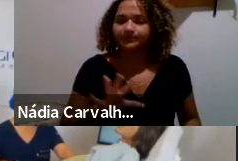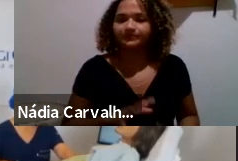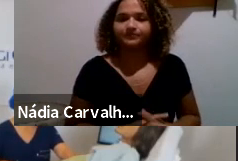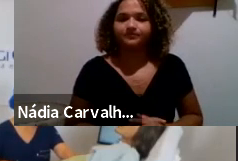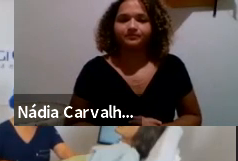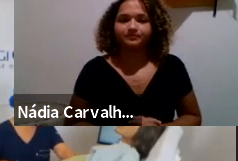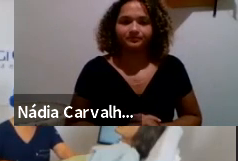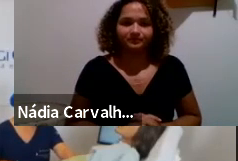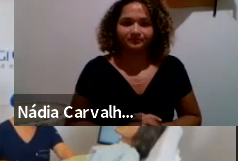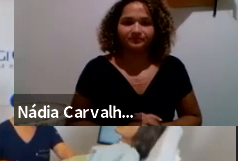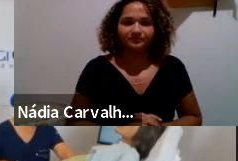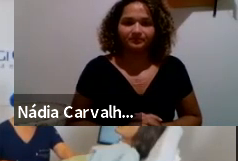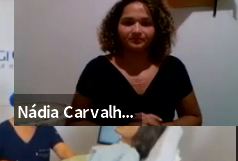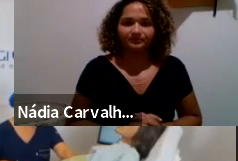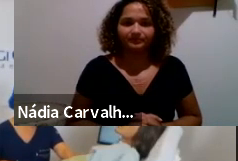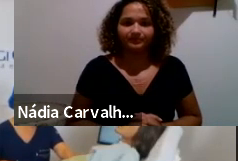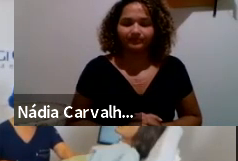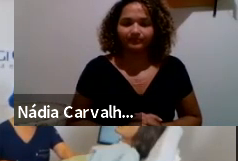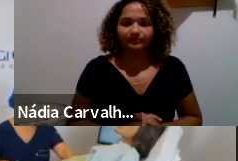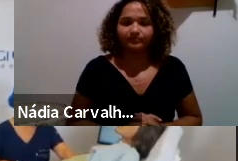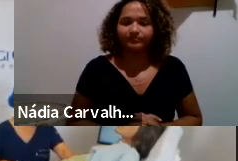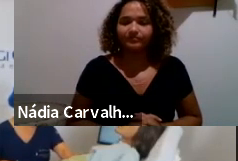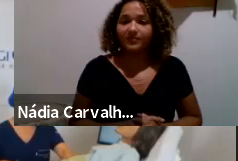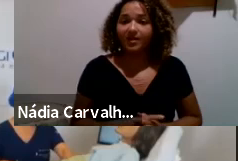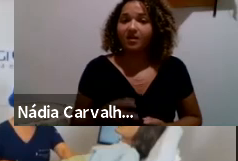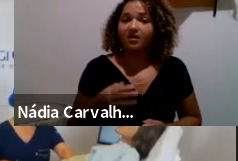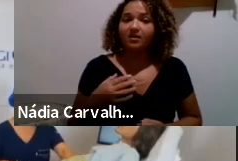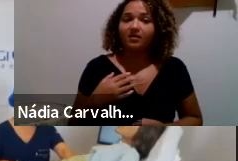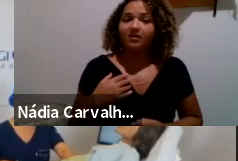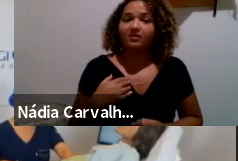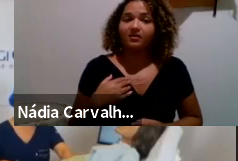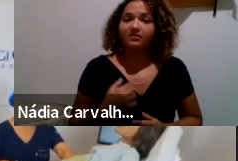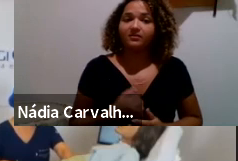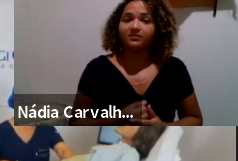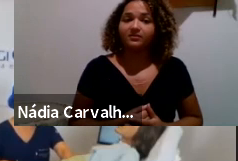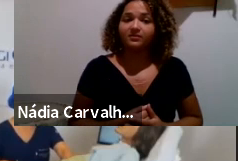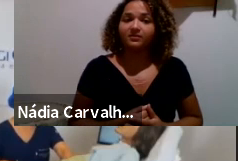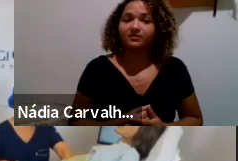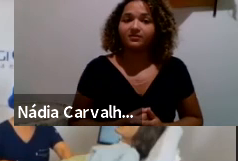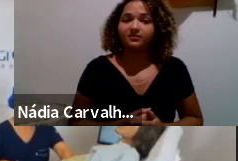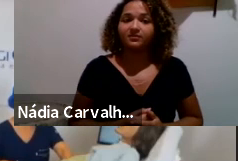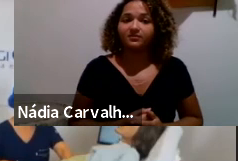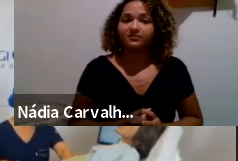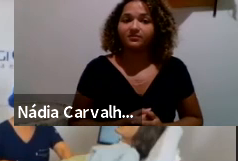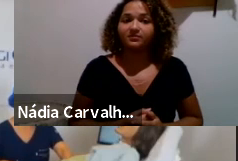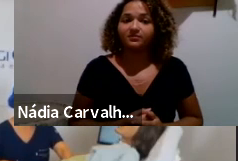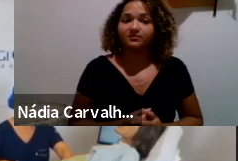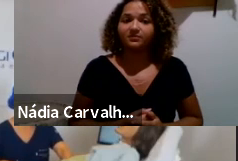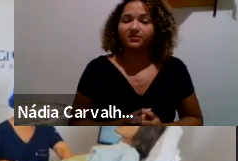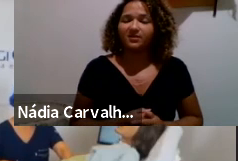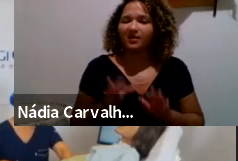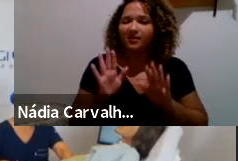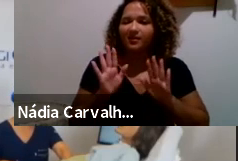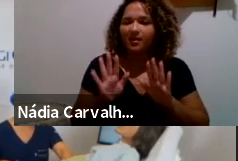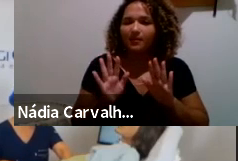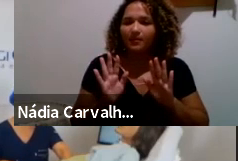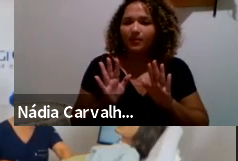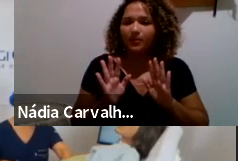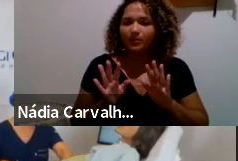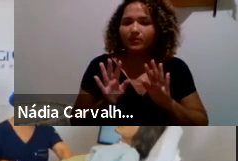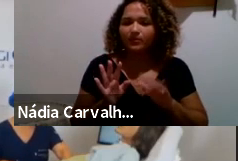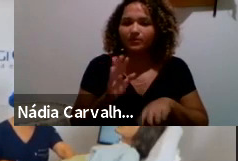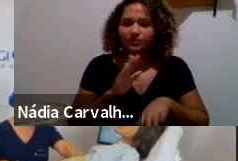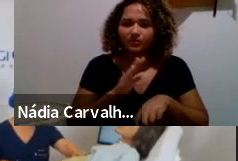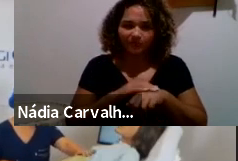veio de ambulância, não foi? Foi. Ele deve estar abrindo a sua ficha. Daqui a pouquinho a gente vai chamar só um minutinho,